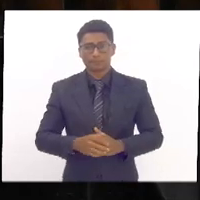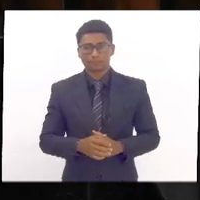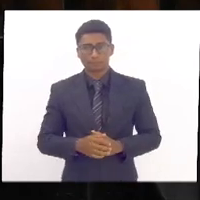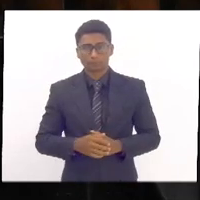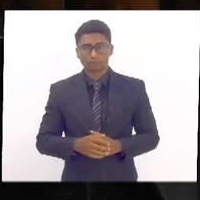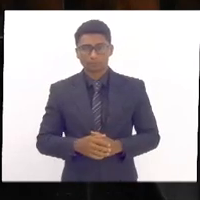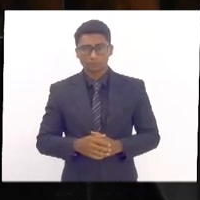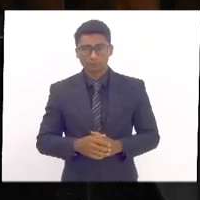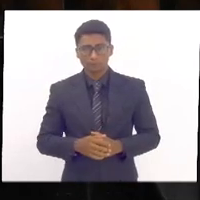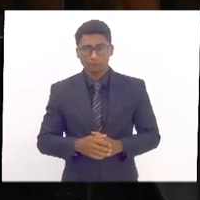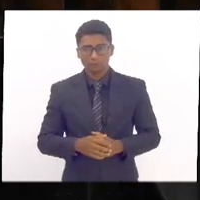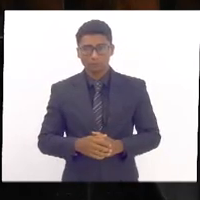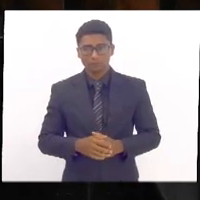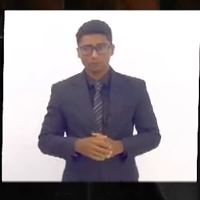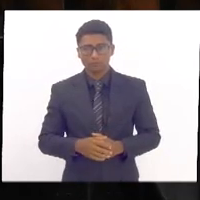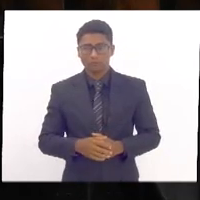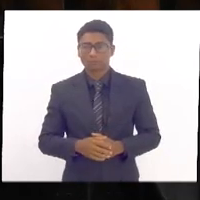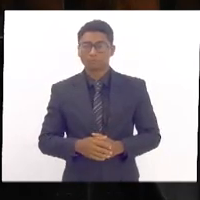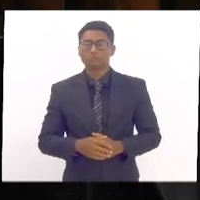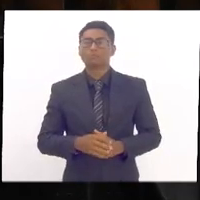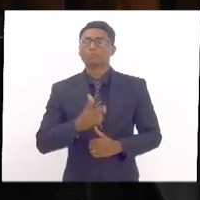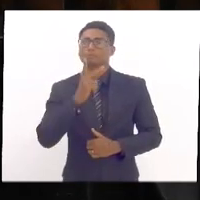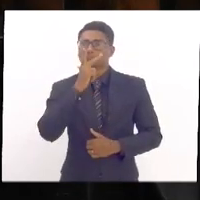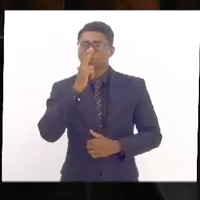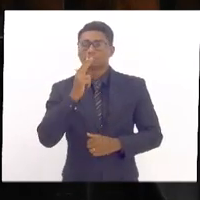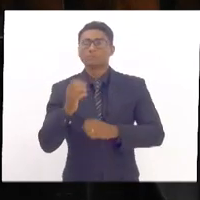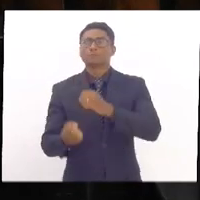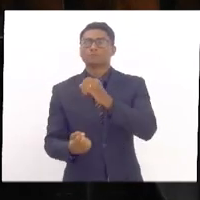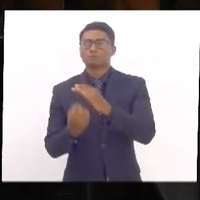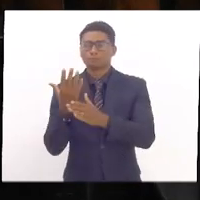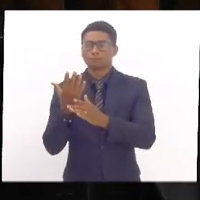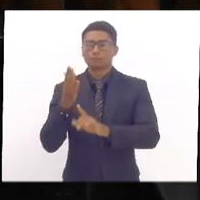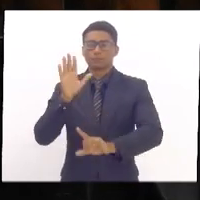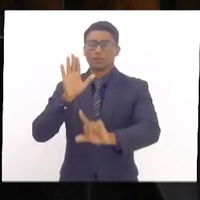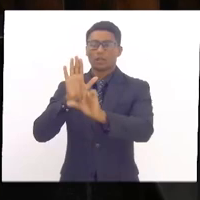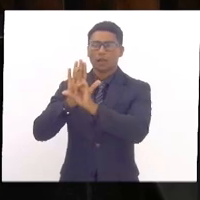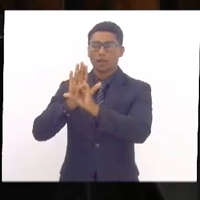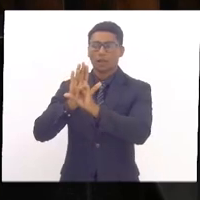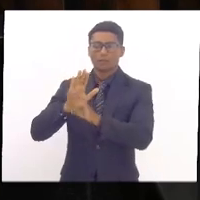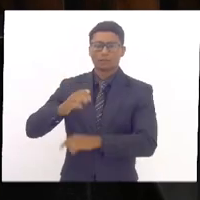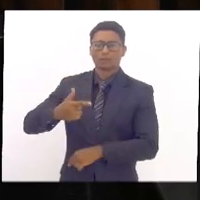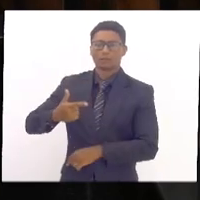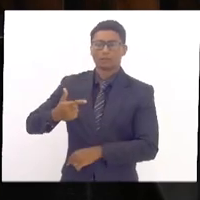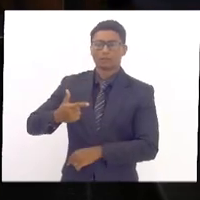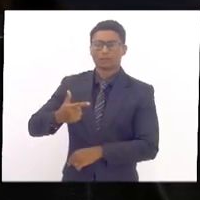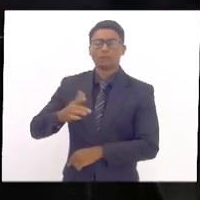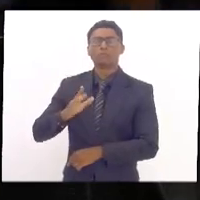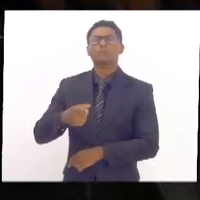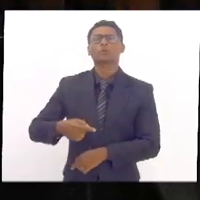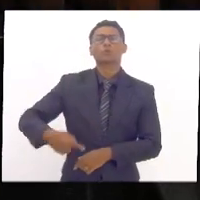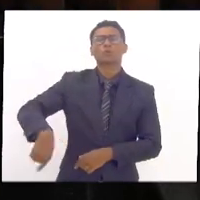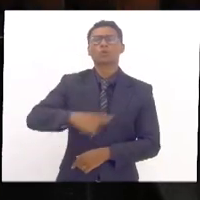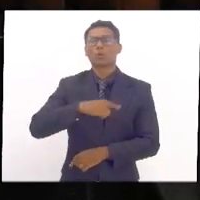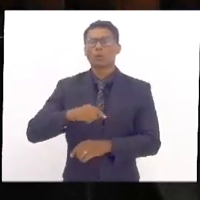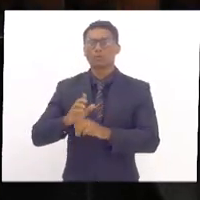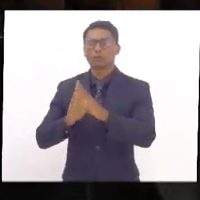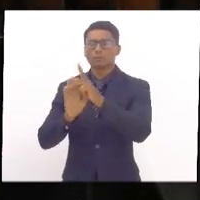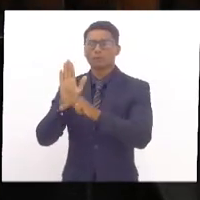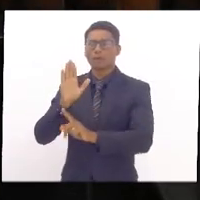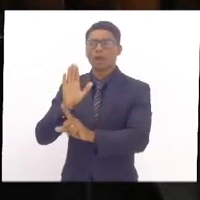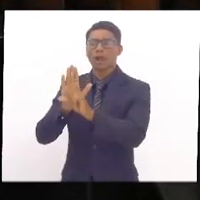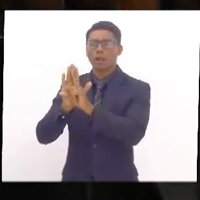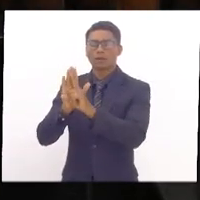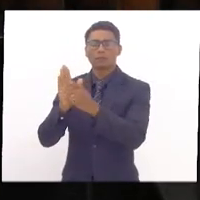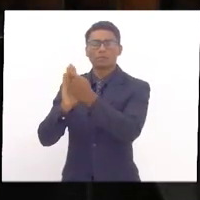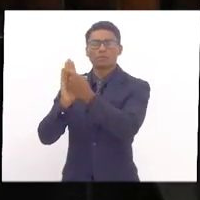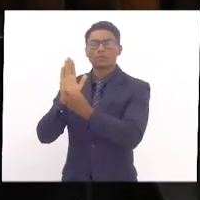será definidora como fosse de uma segunda lei. E o que está escrito na nossa? Aí tem uma nuance que eles não botaram igualzinho. Eles botaram